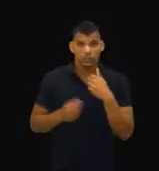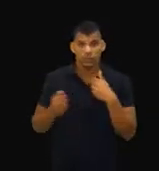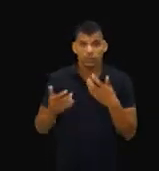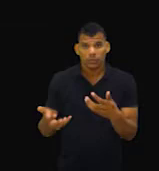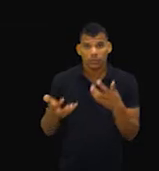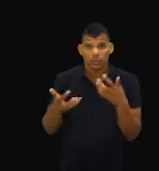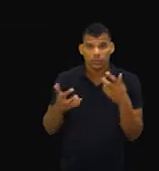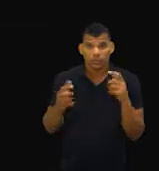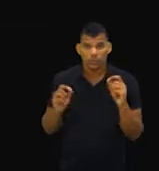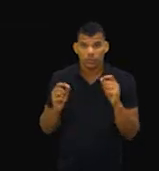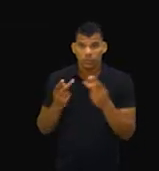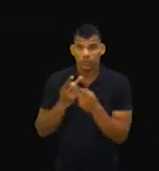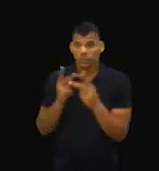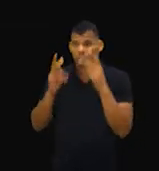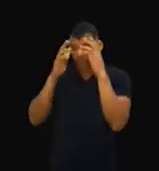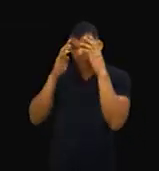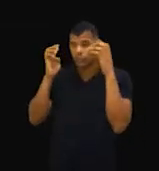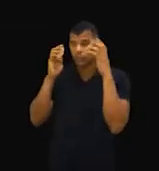seus cabelos negros